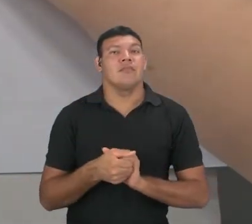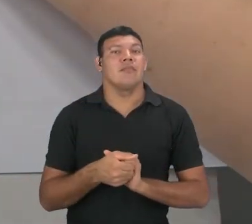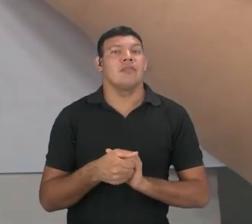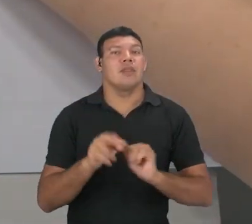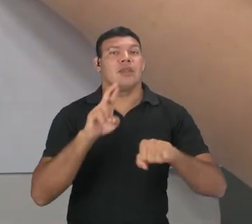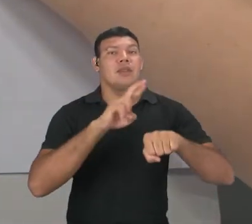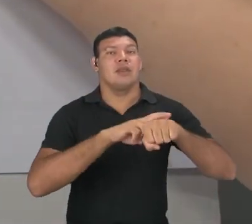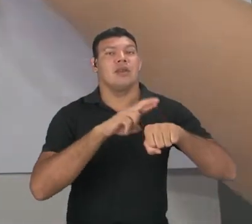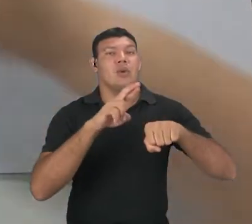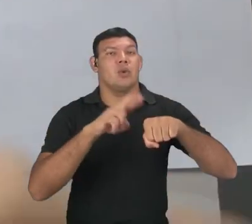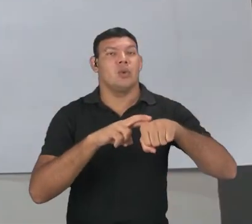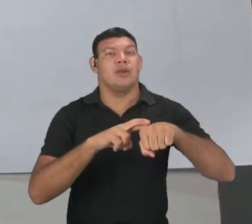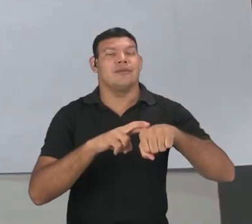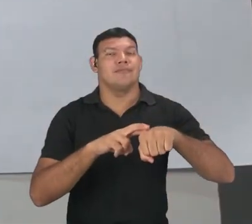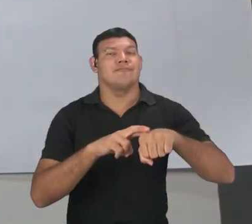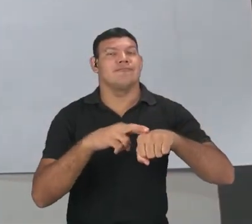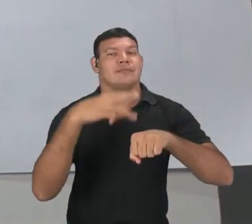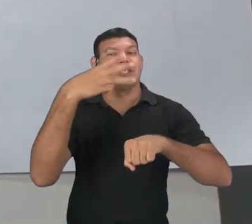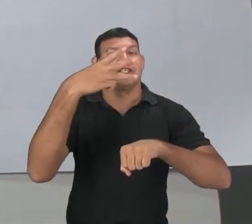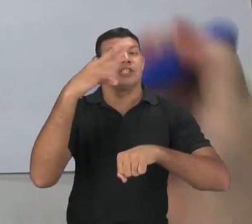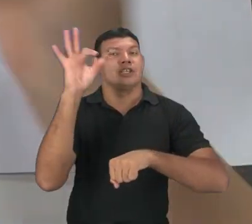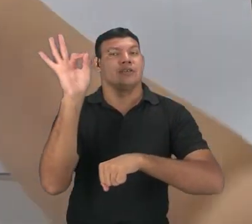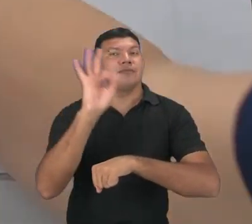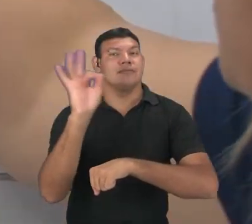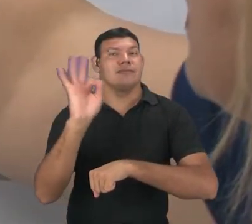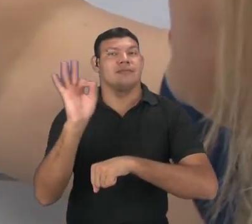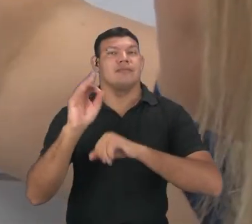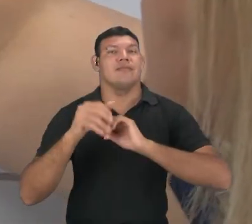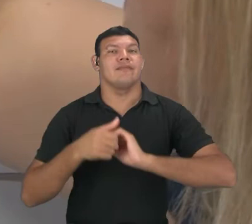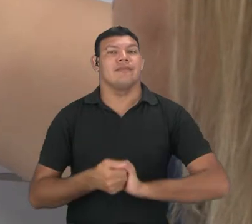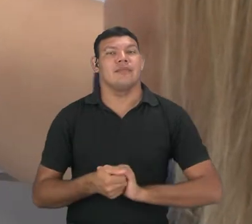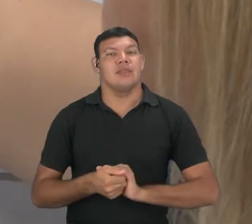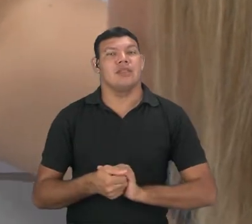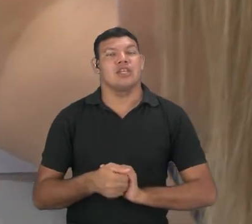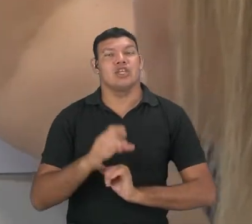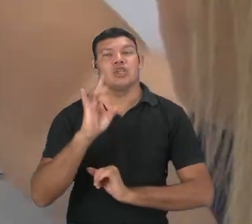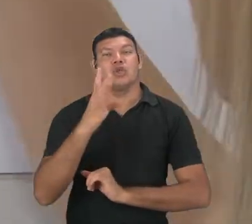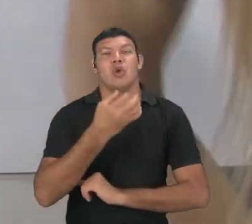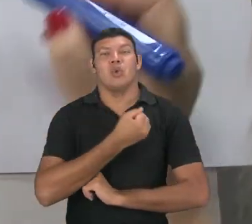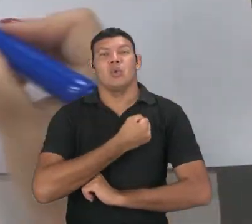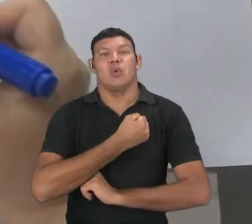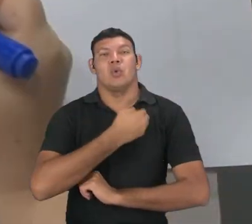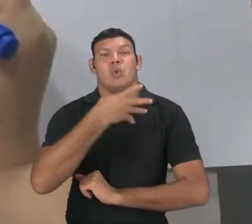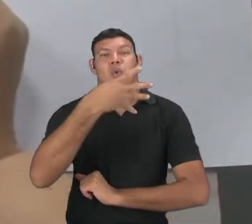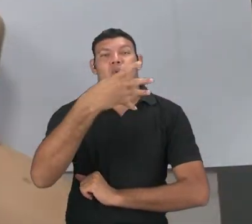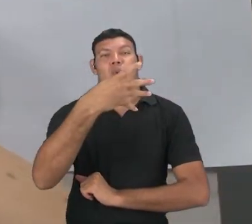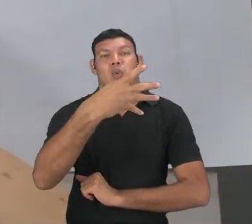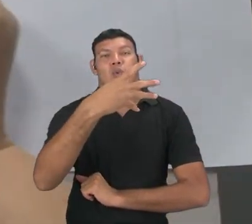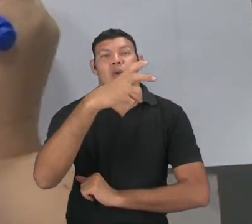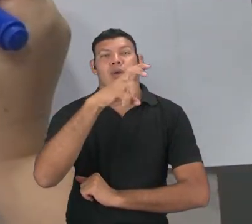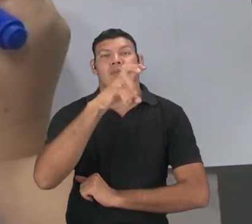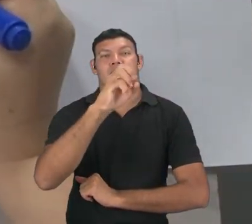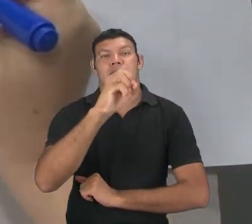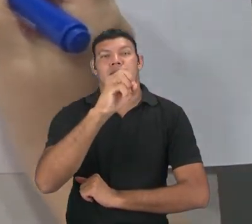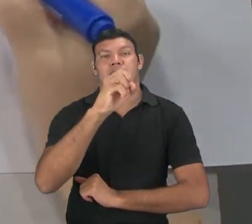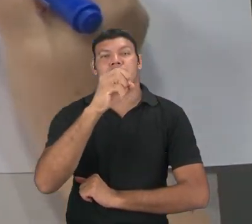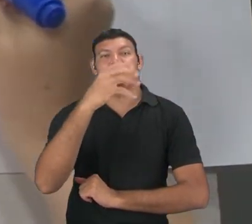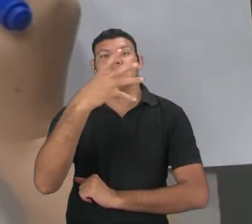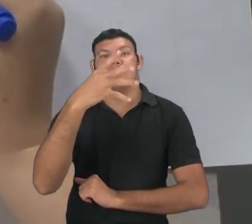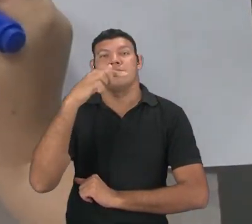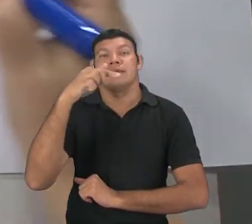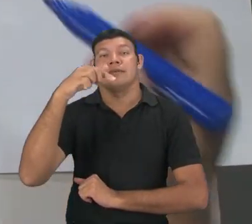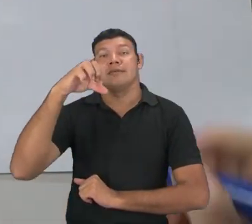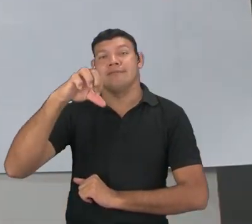também observamos aqui, ó, 3%, né? 3% em Roraima, né? Olha